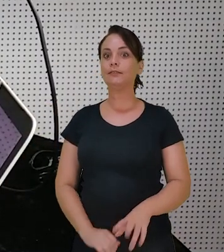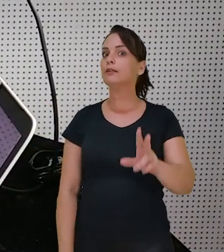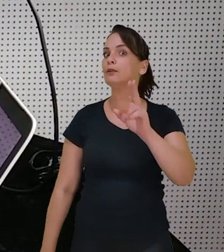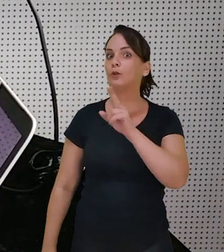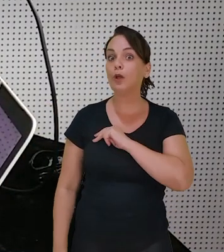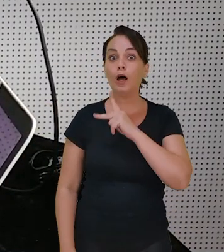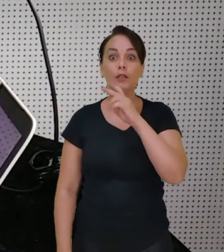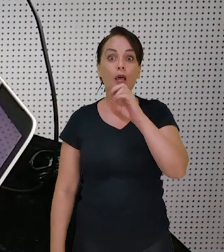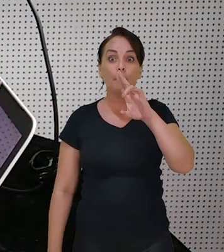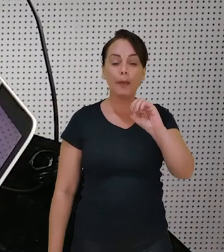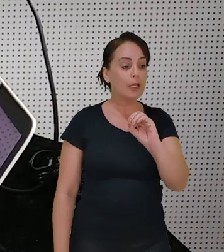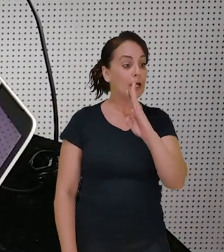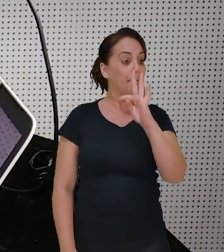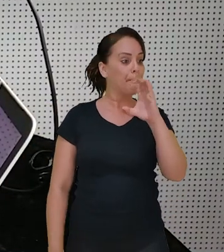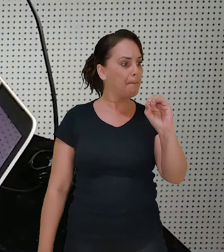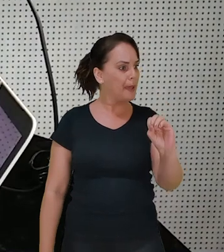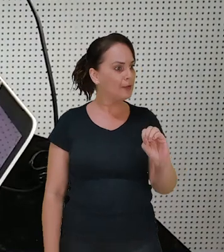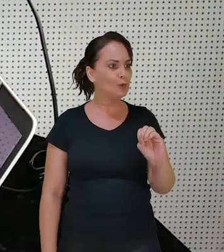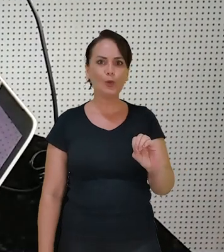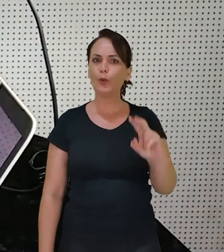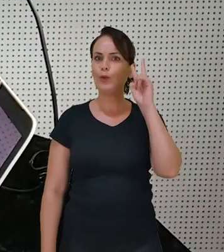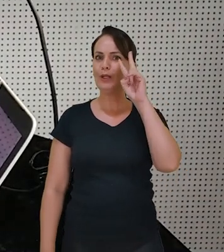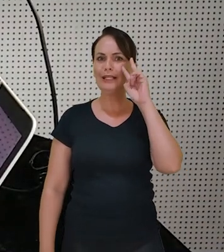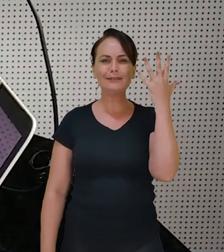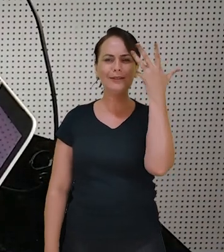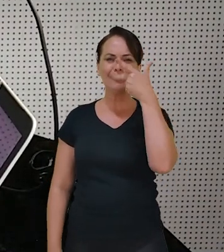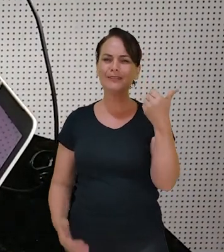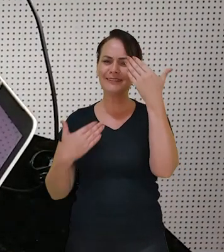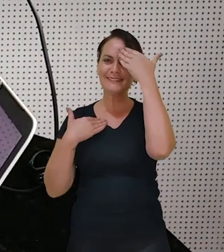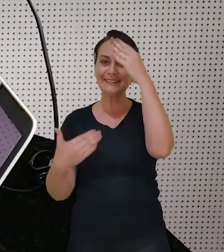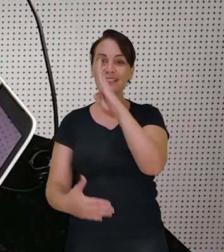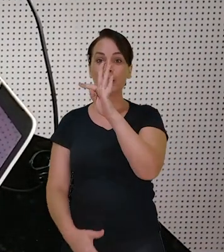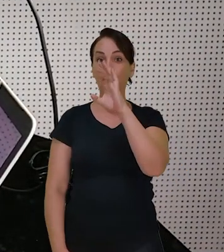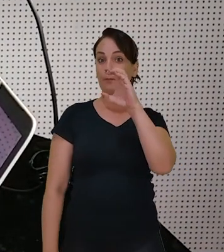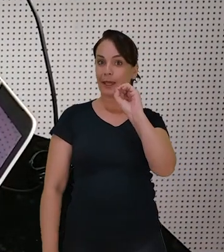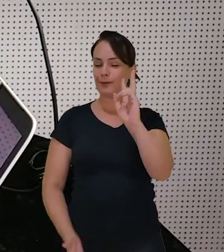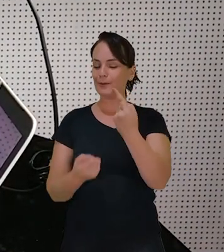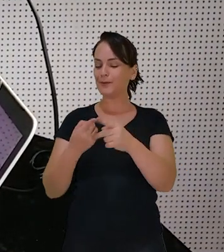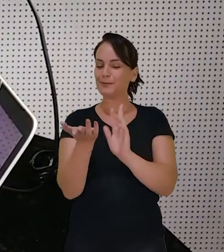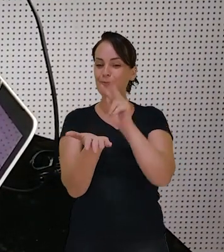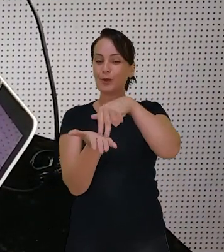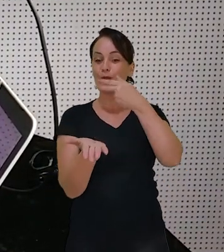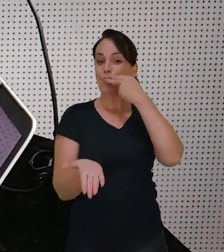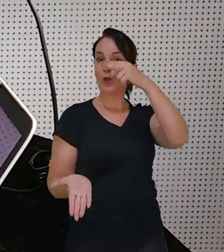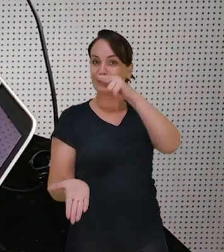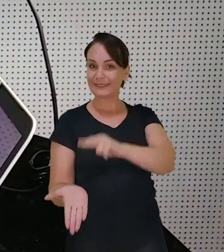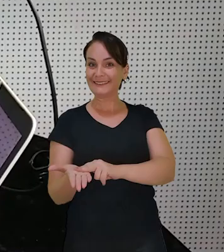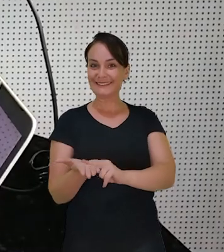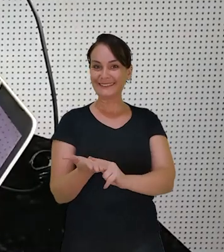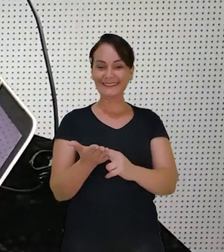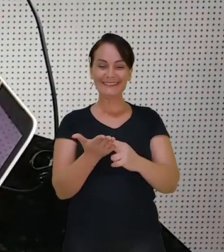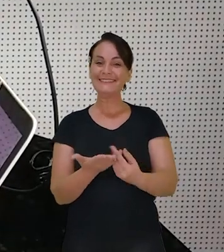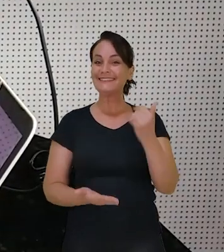Nossa, Pedro e Beto, que história linda! Agradecemos ao Beto por sua participação com essa história